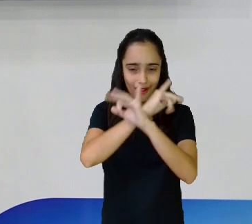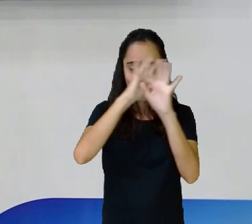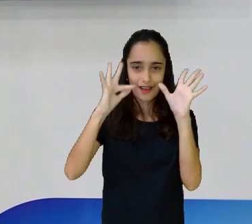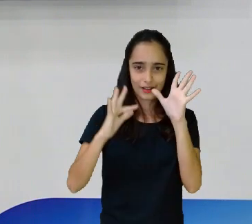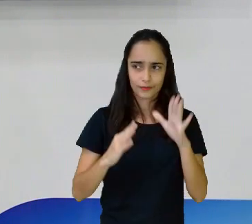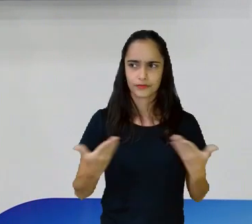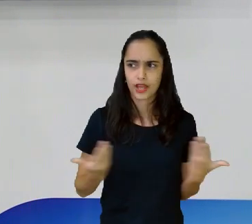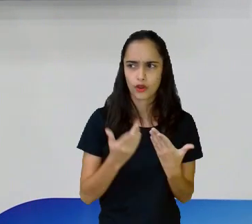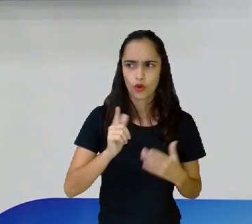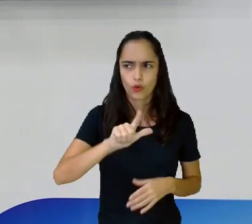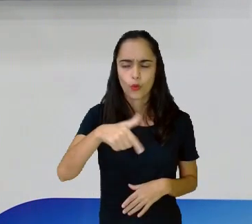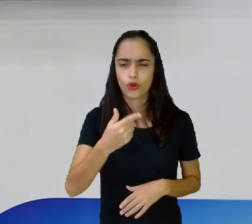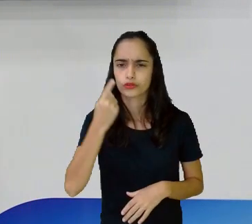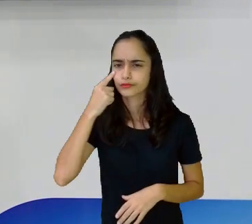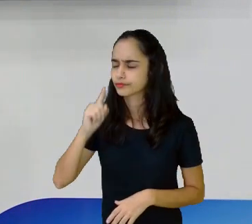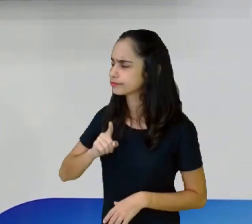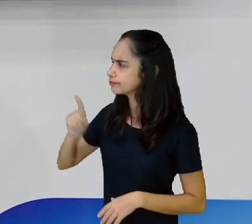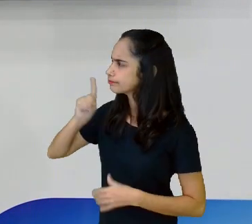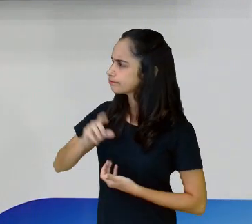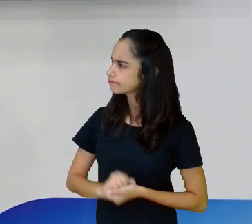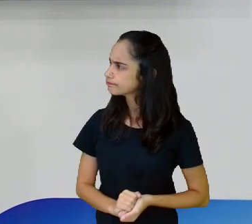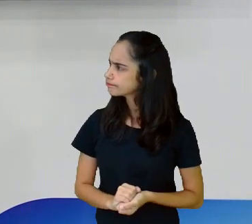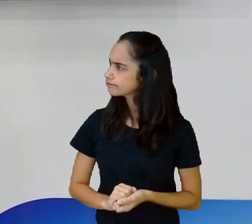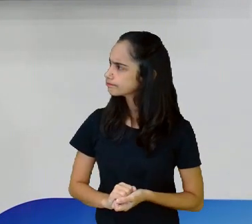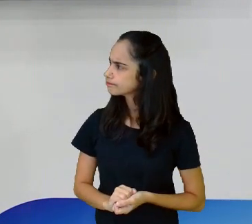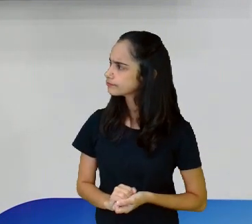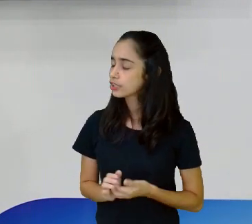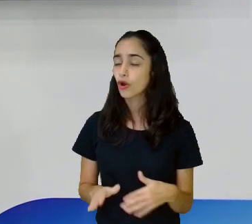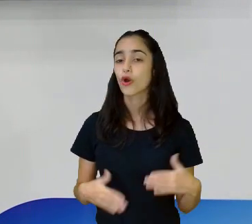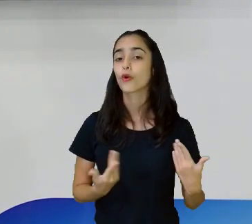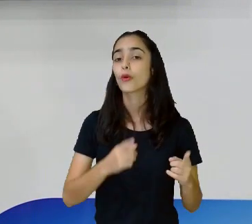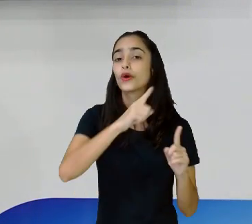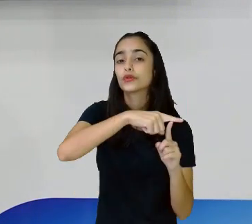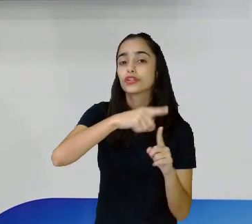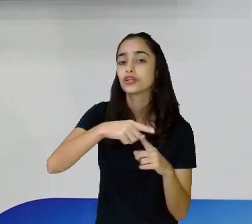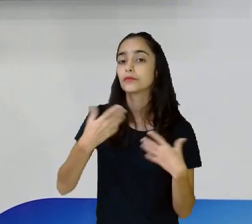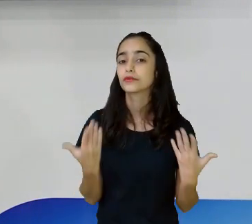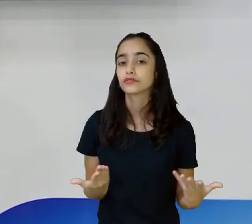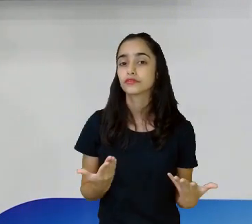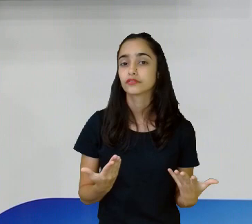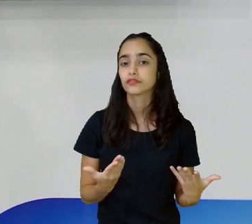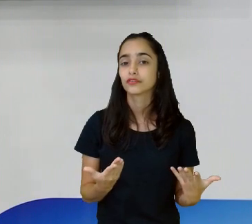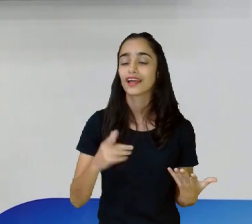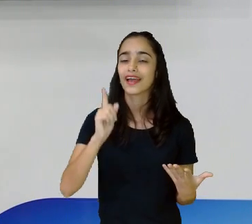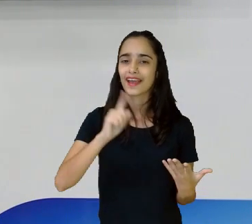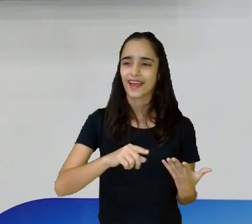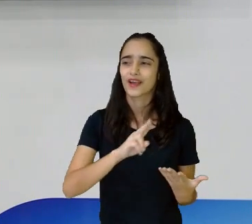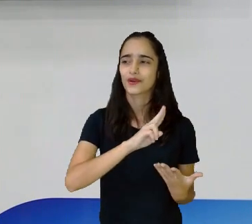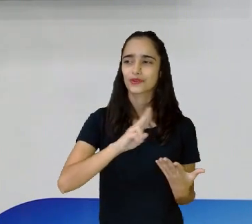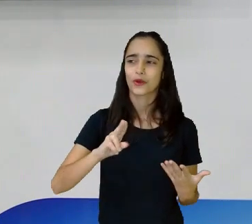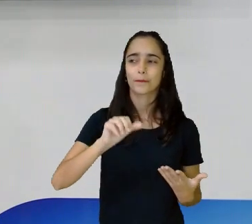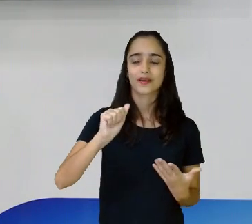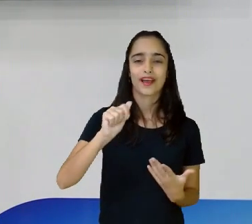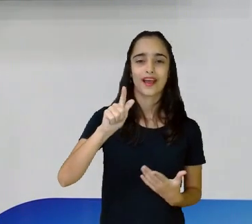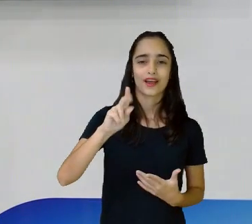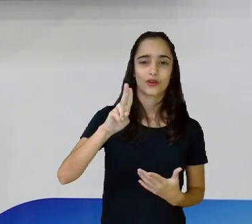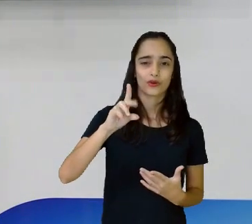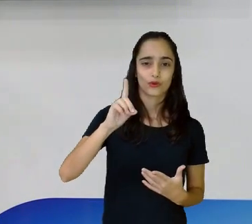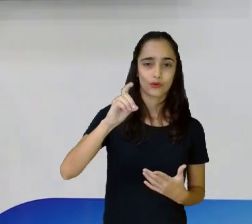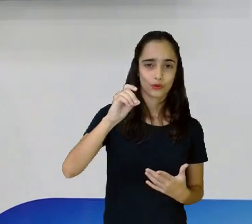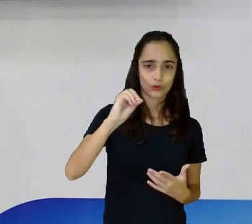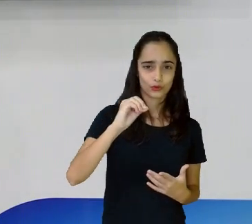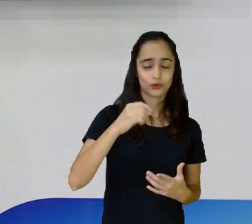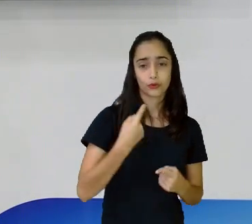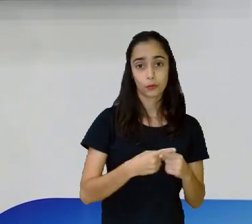E esse? Esse está reto? Claro que não, professora Kedma. Ele é menor que 90